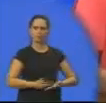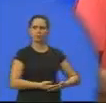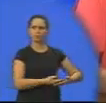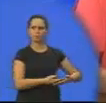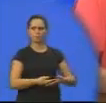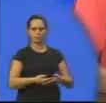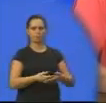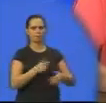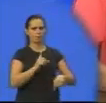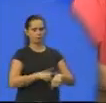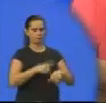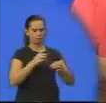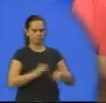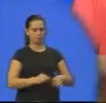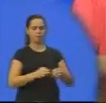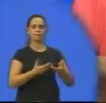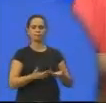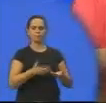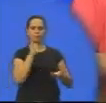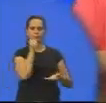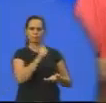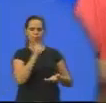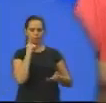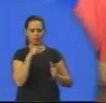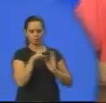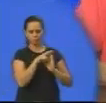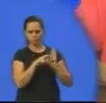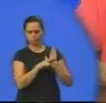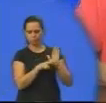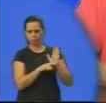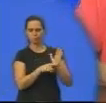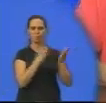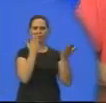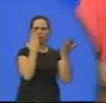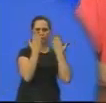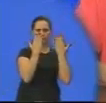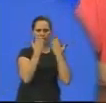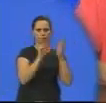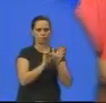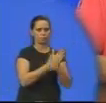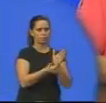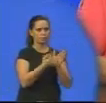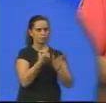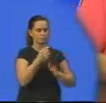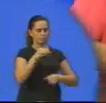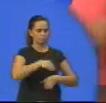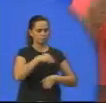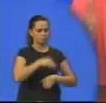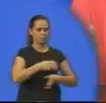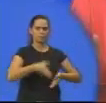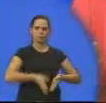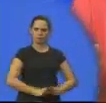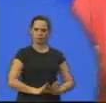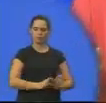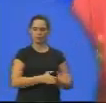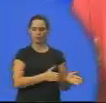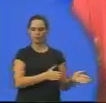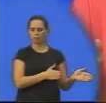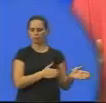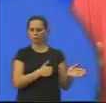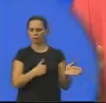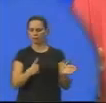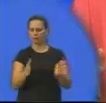do nascimento, ela tem um critério de avaliação no primeiro minuto de nascimento e no